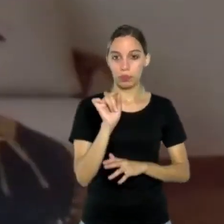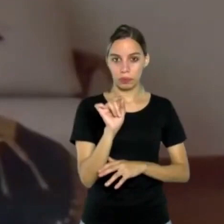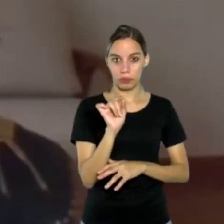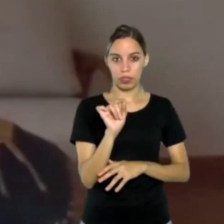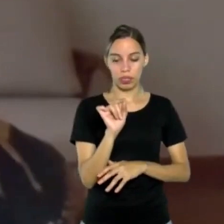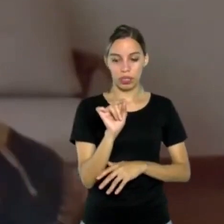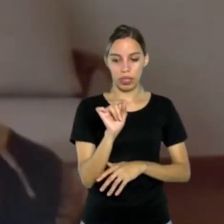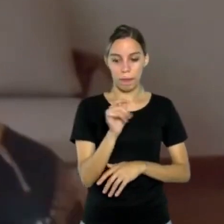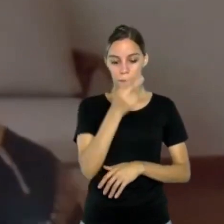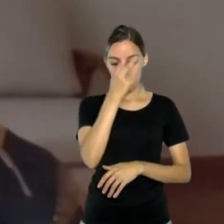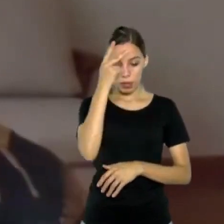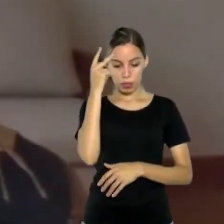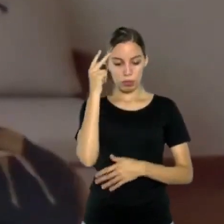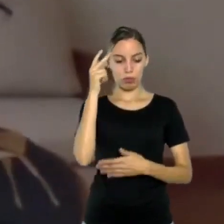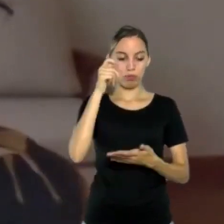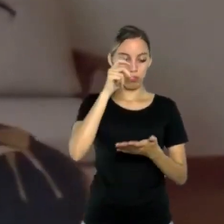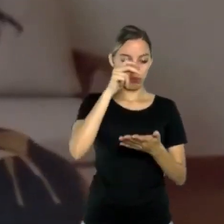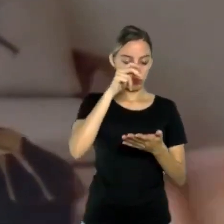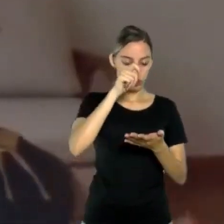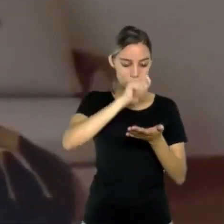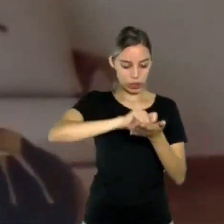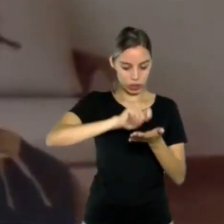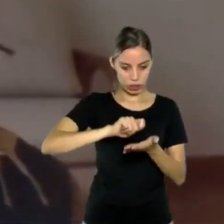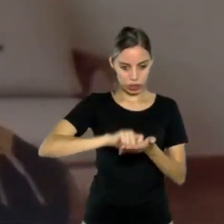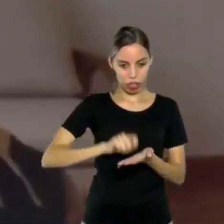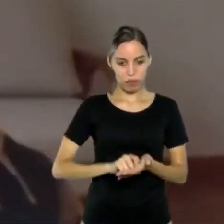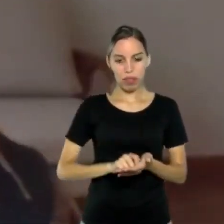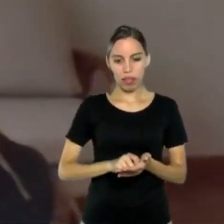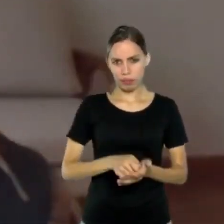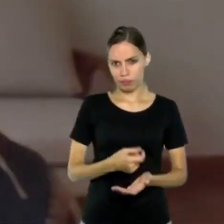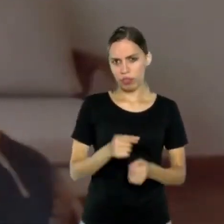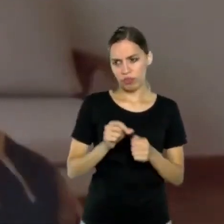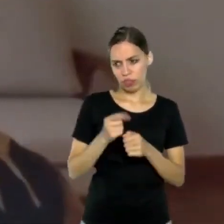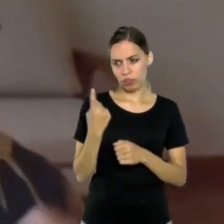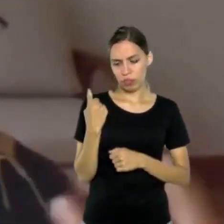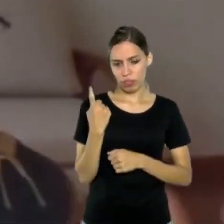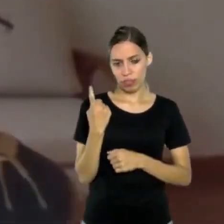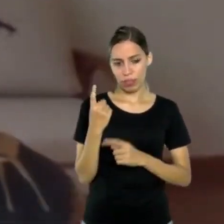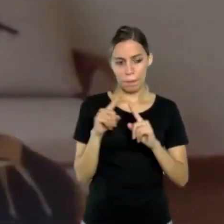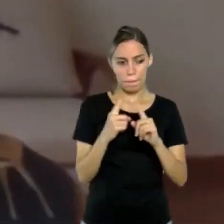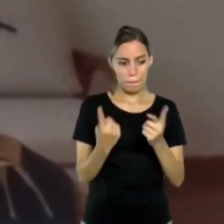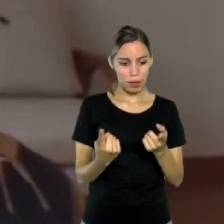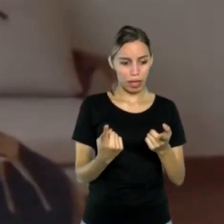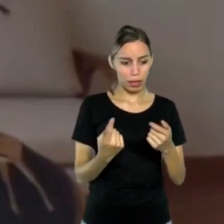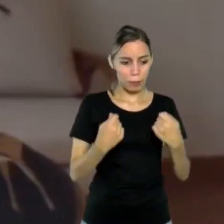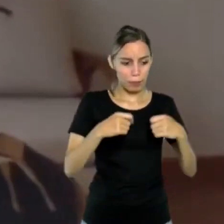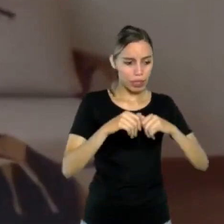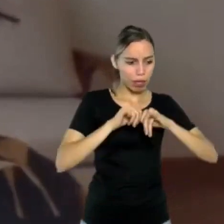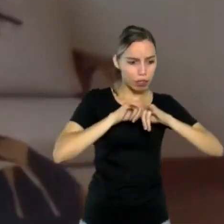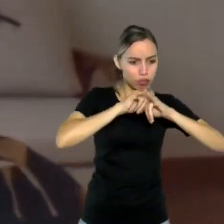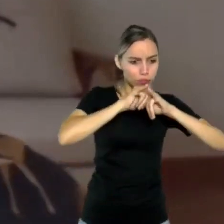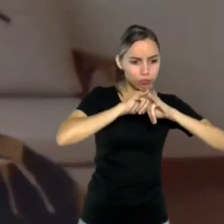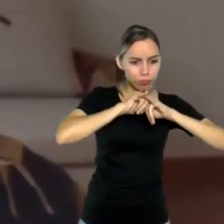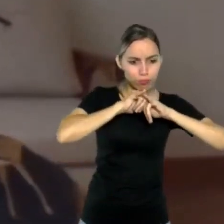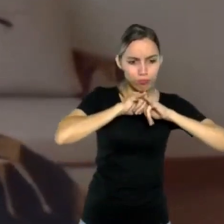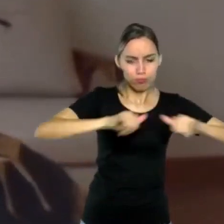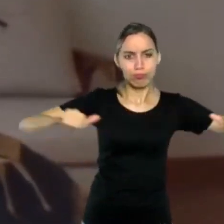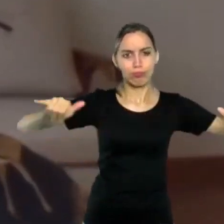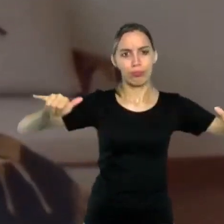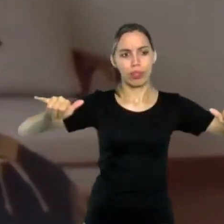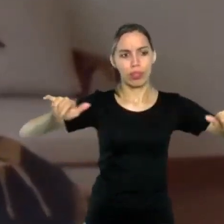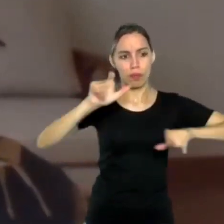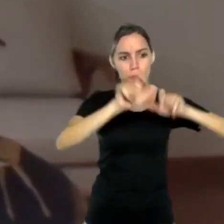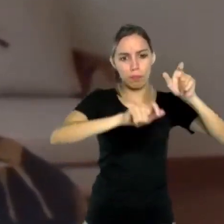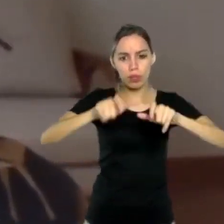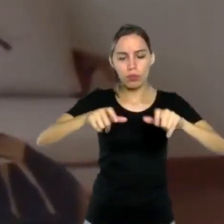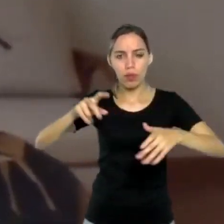que é aquele momento da escrita, mas é importante depois que outras pessoas leiam, né? Que você submeta o escrito a